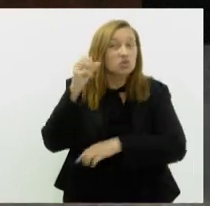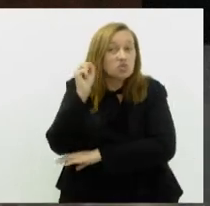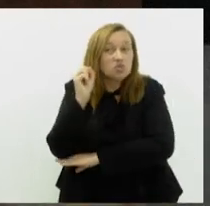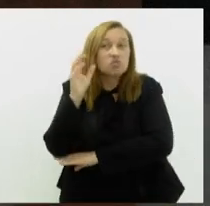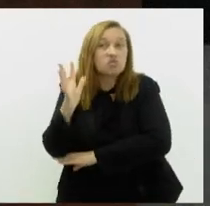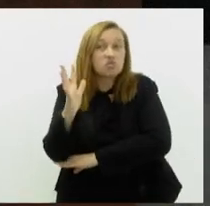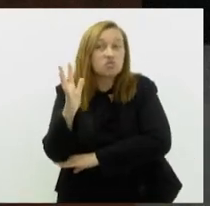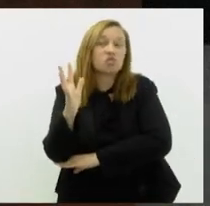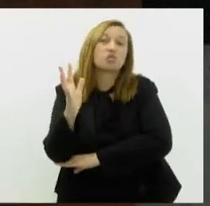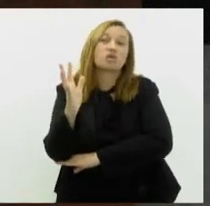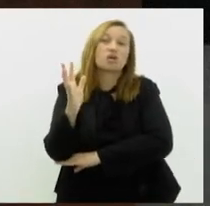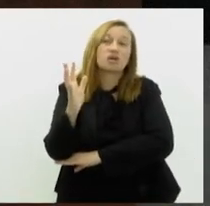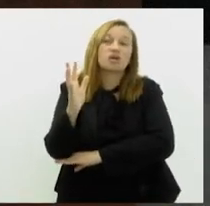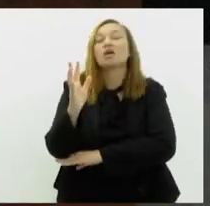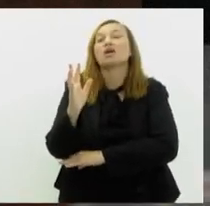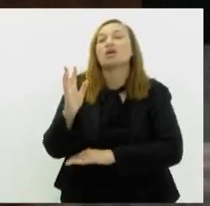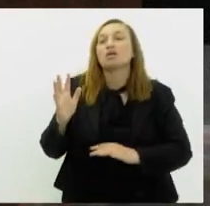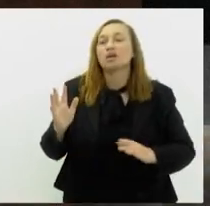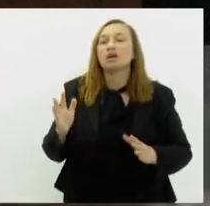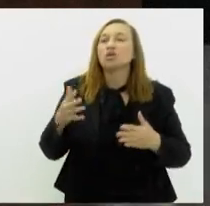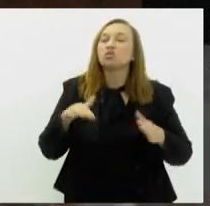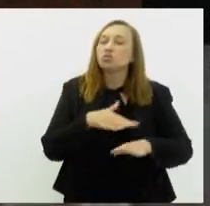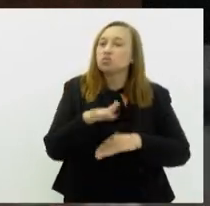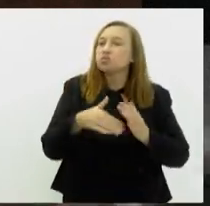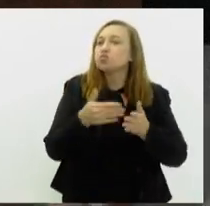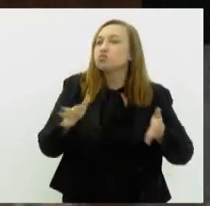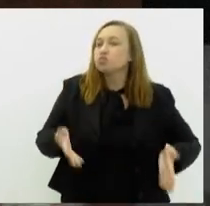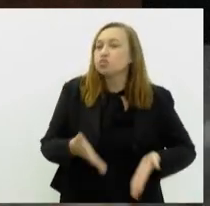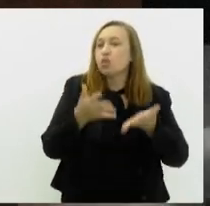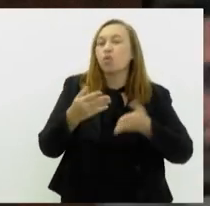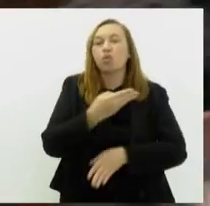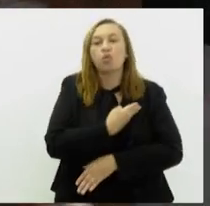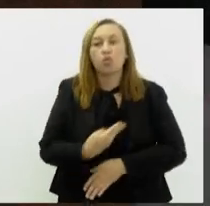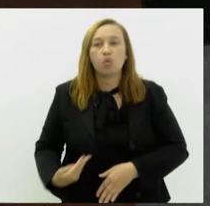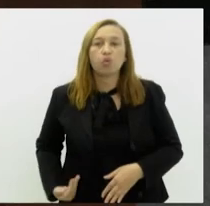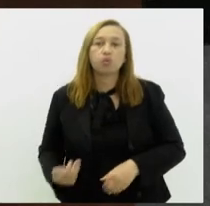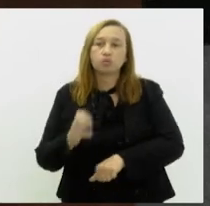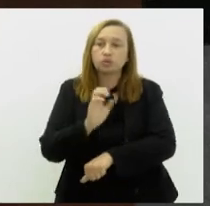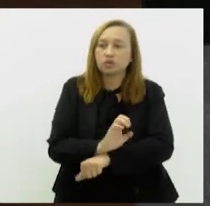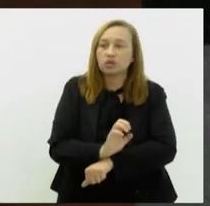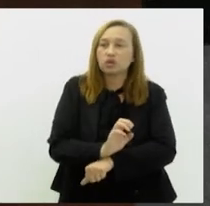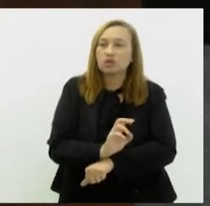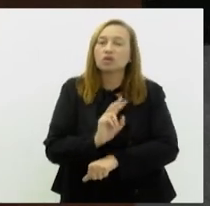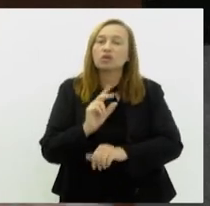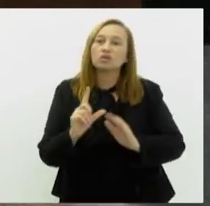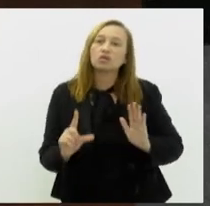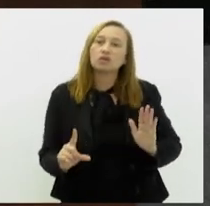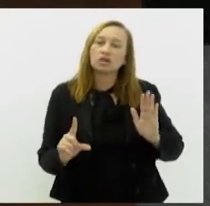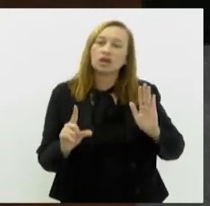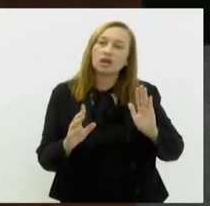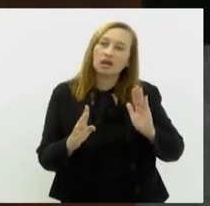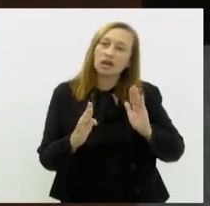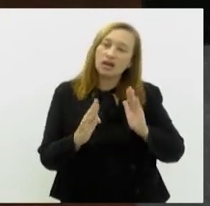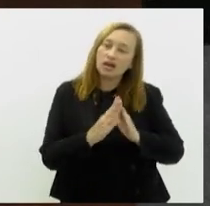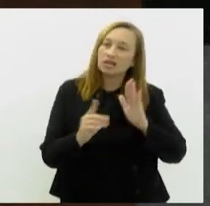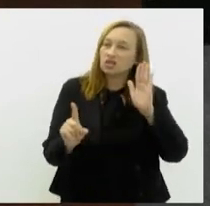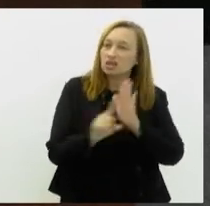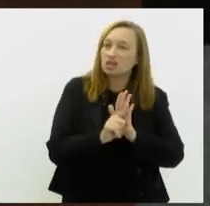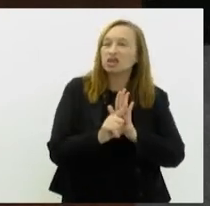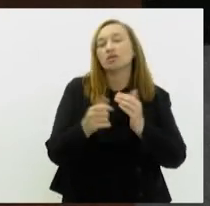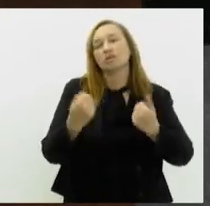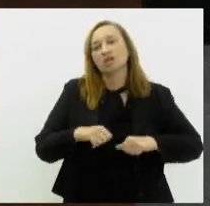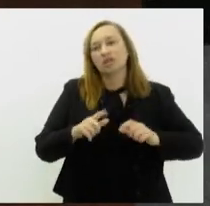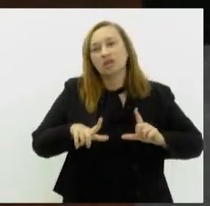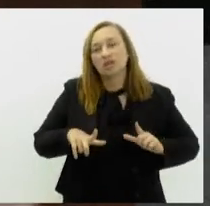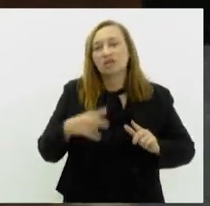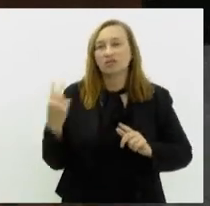e que, portanto, todas as iniciativas, seja do governo do estado, seja da Casa Legislativa, têm que ser